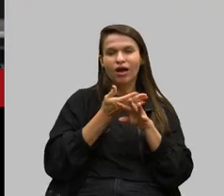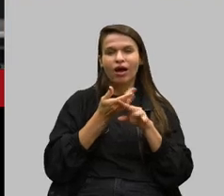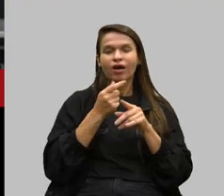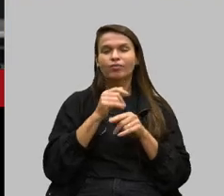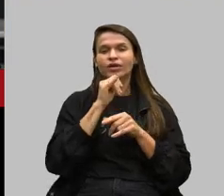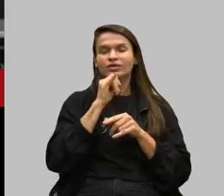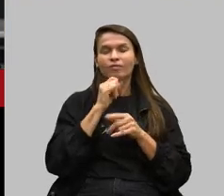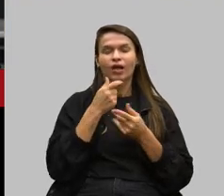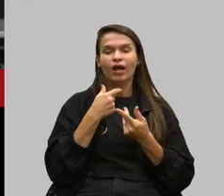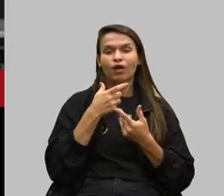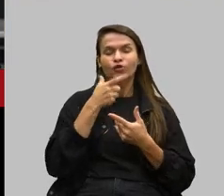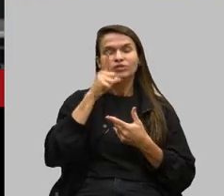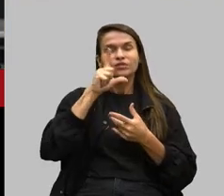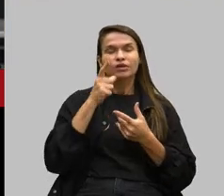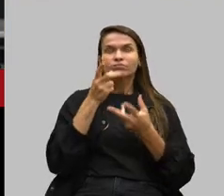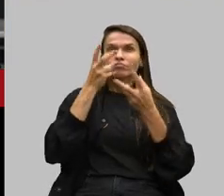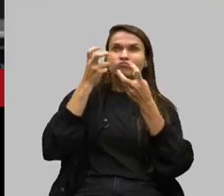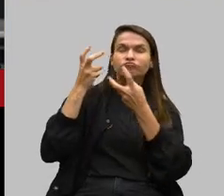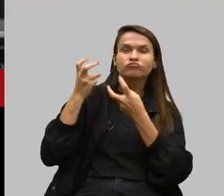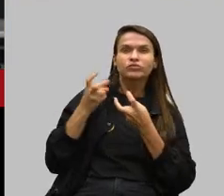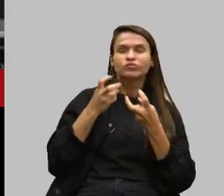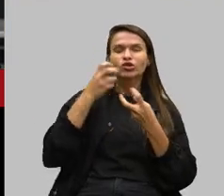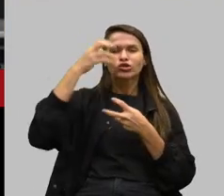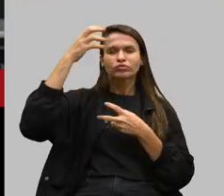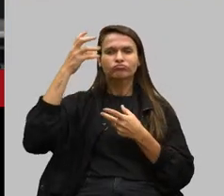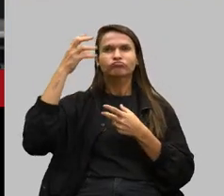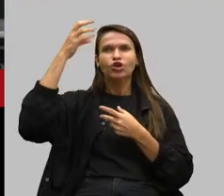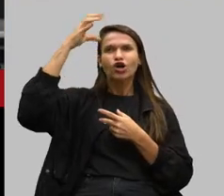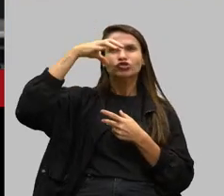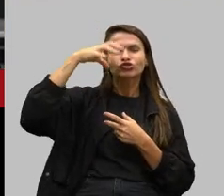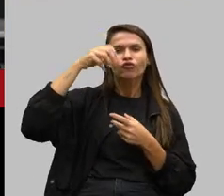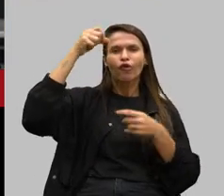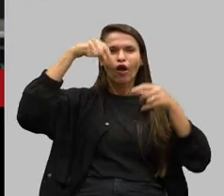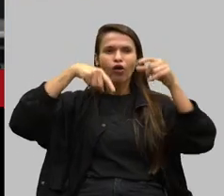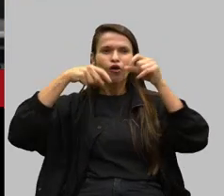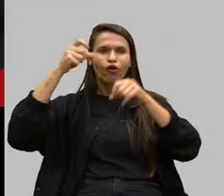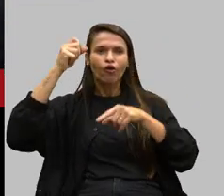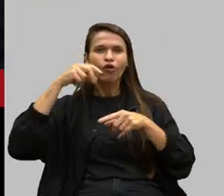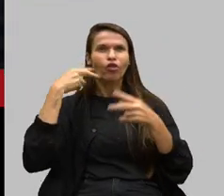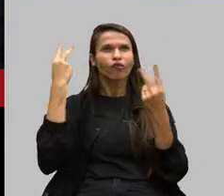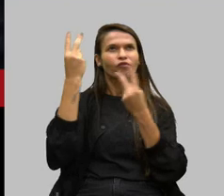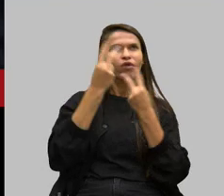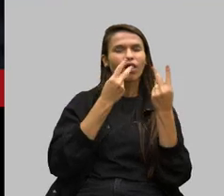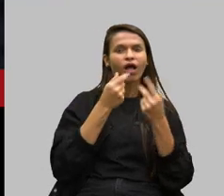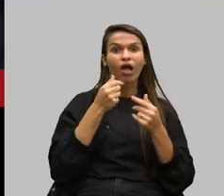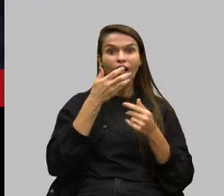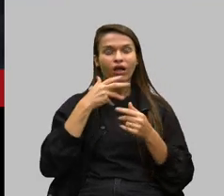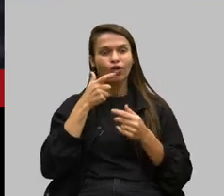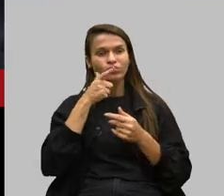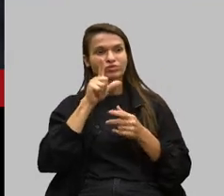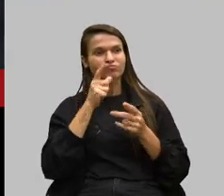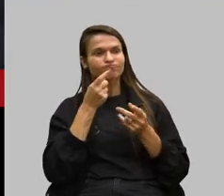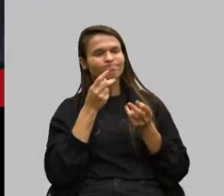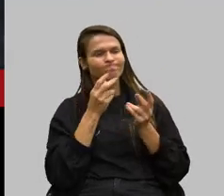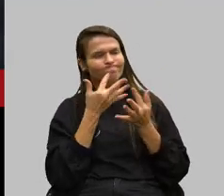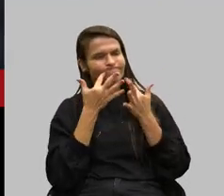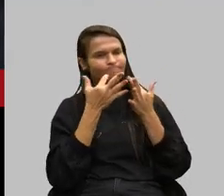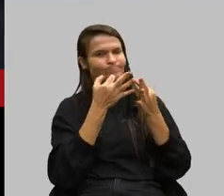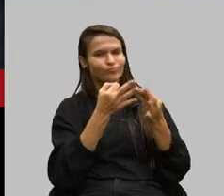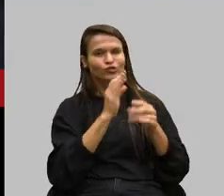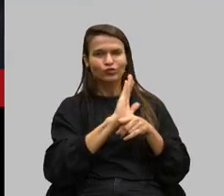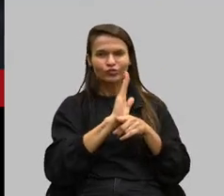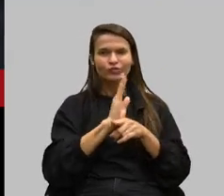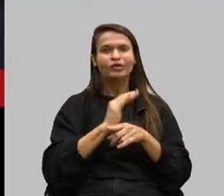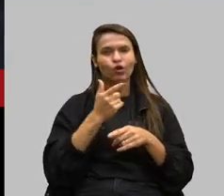caindo ela vê as cores e aquilo tudo eh faz com que a criança Preste atenção no filme e possa se desenvolver então é algo